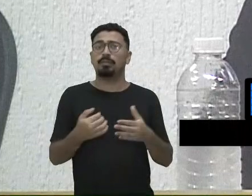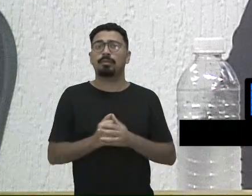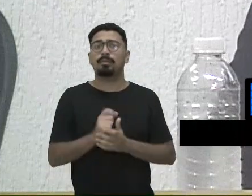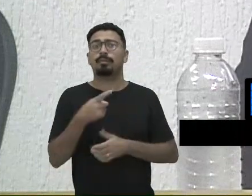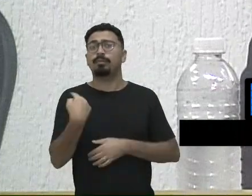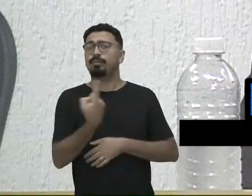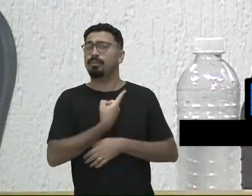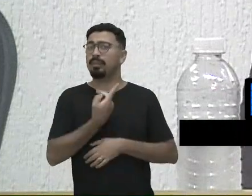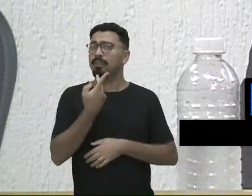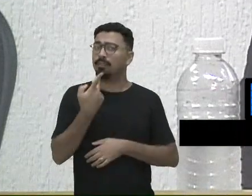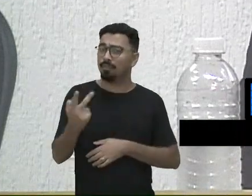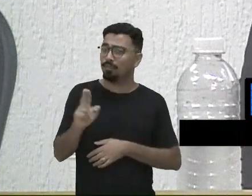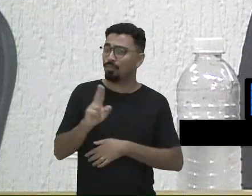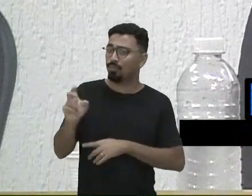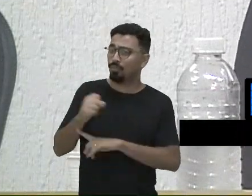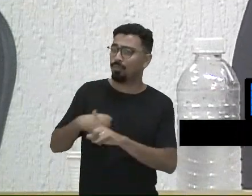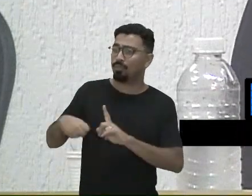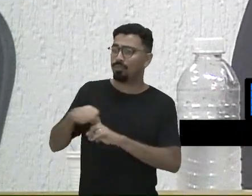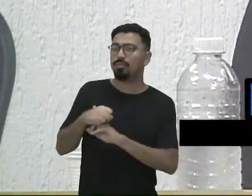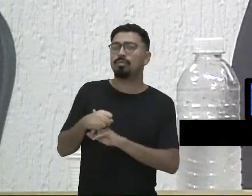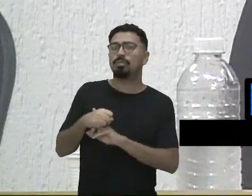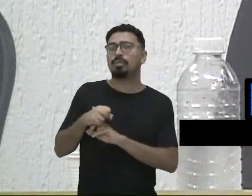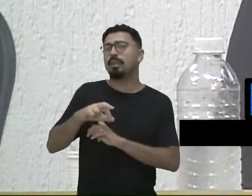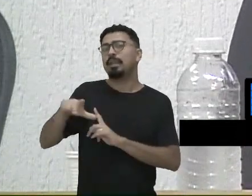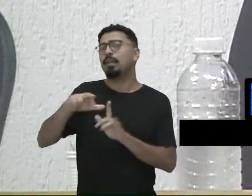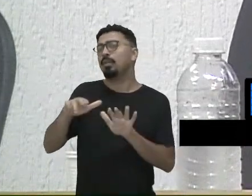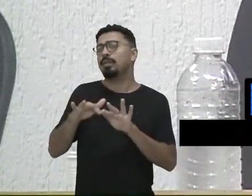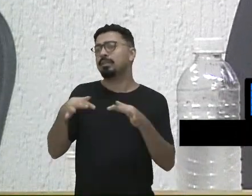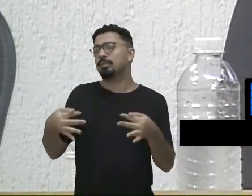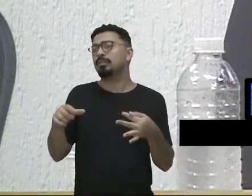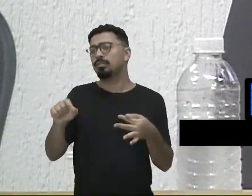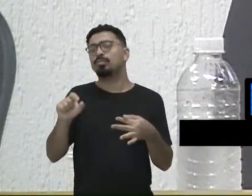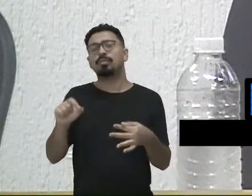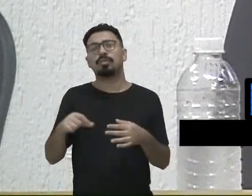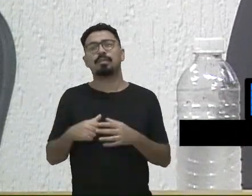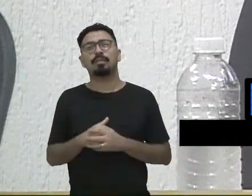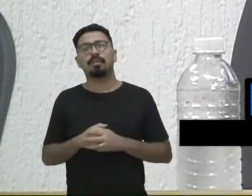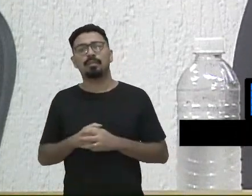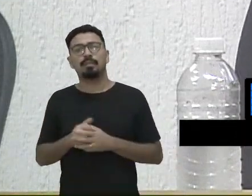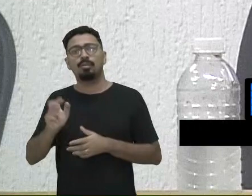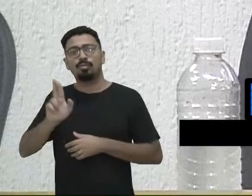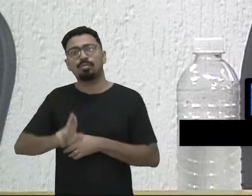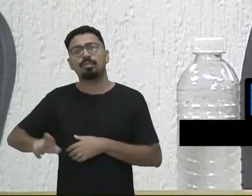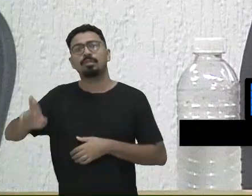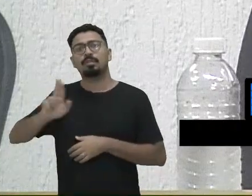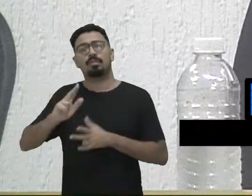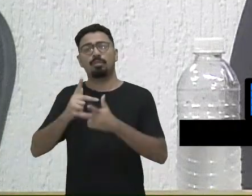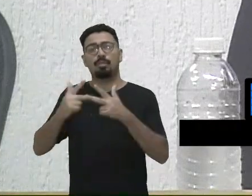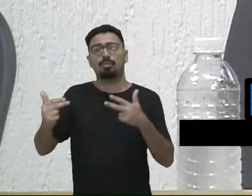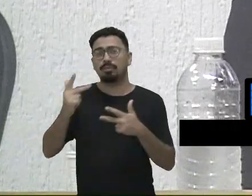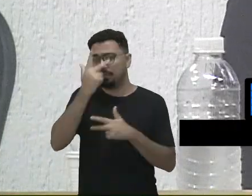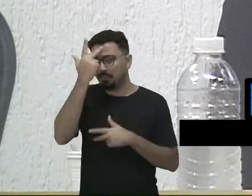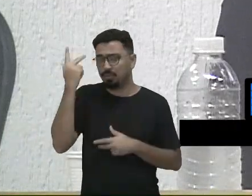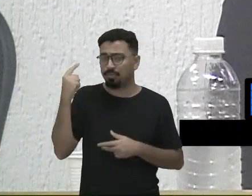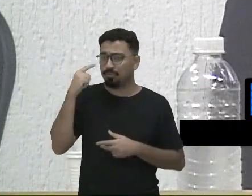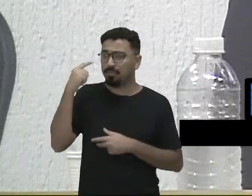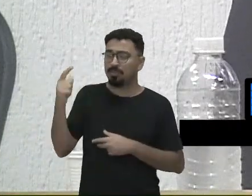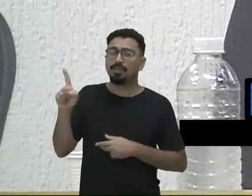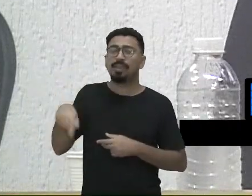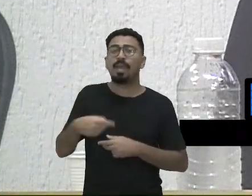nome social, nós não estamos falando apenas de a questão de vou utilizar algo que muitas pessoas ainda consideram como